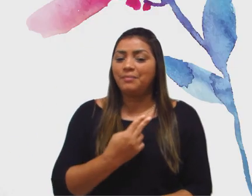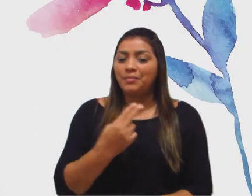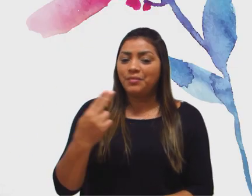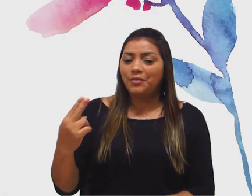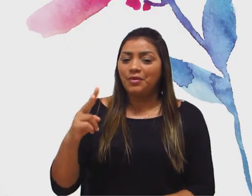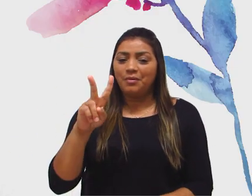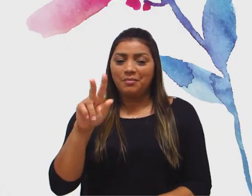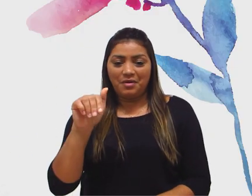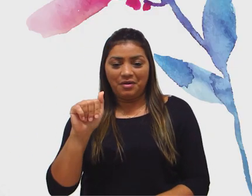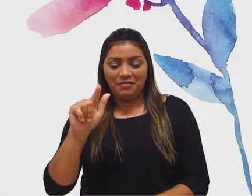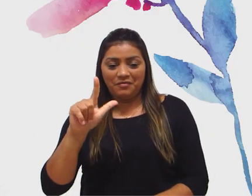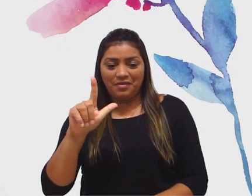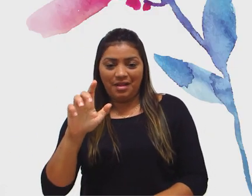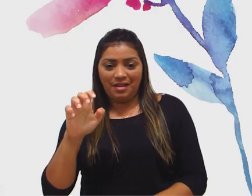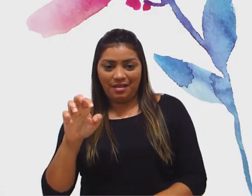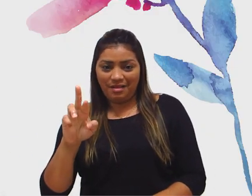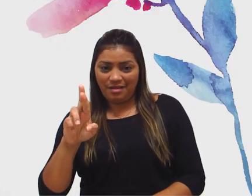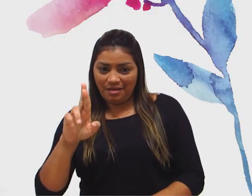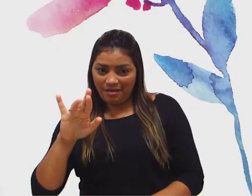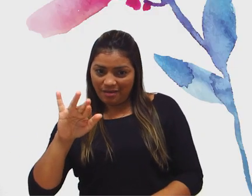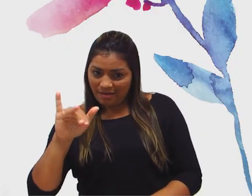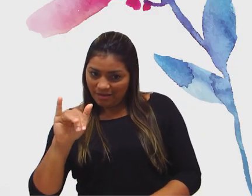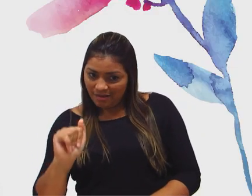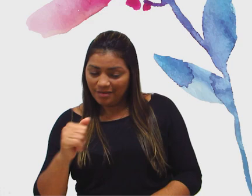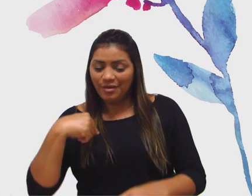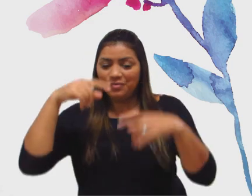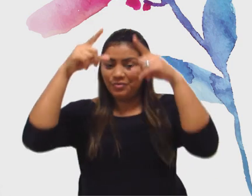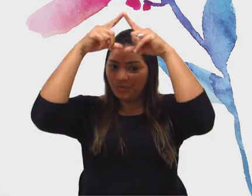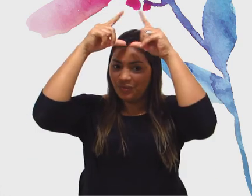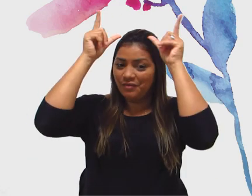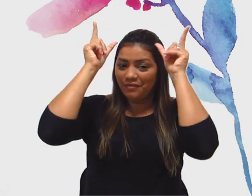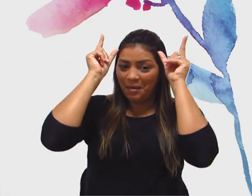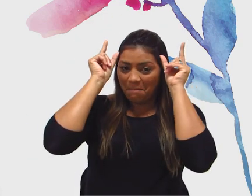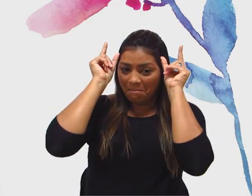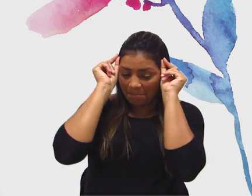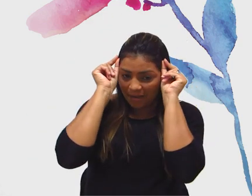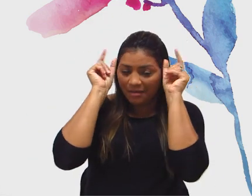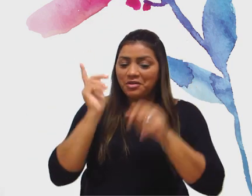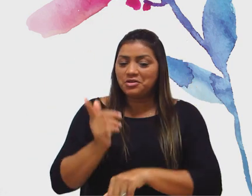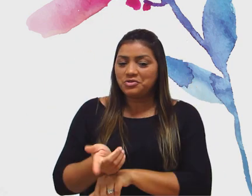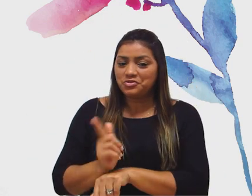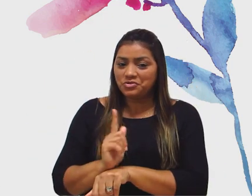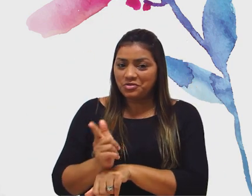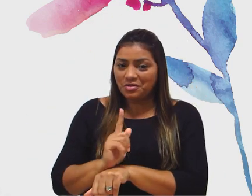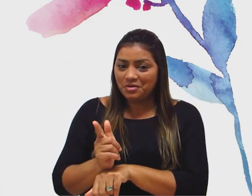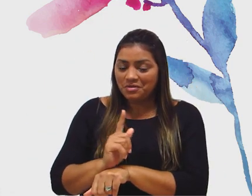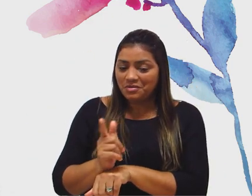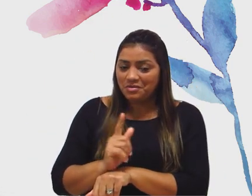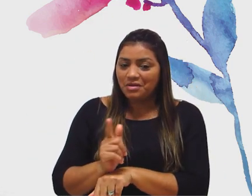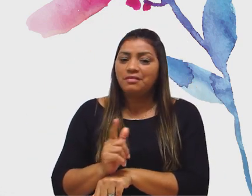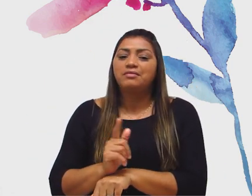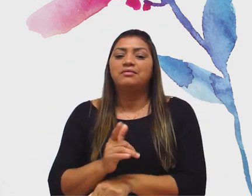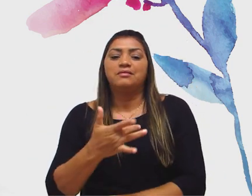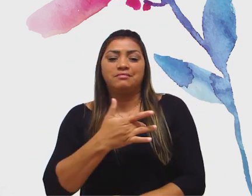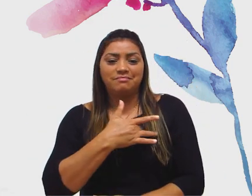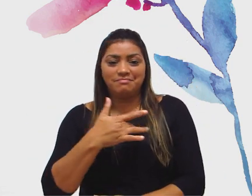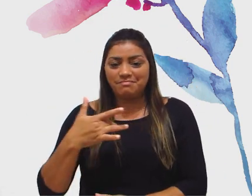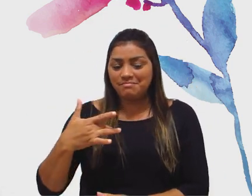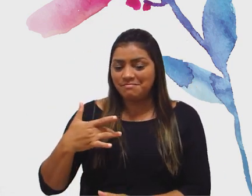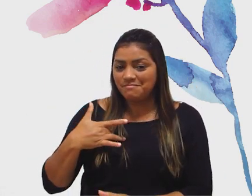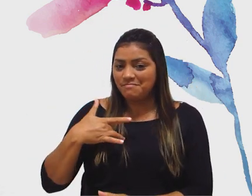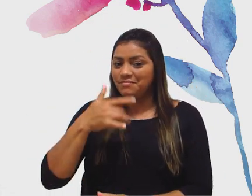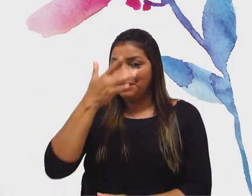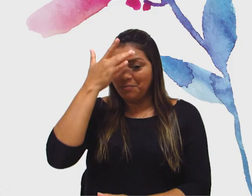Olá, meu nome é Valéria Pastor, sou enfermeira sanitarista e estou na Gerência de Saúde da Pessoa Idosa do Estado de